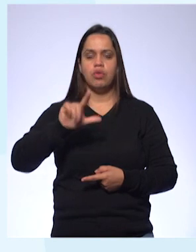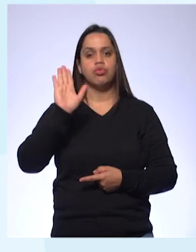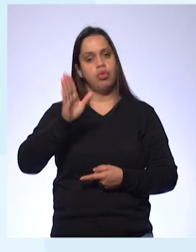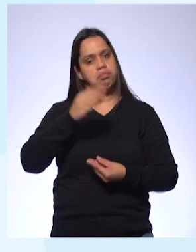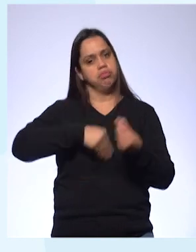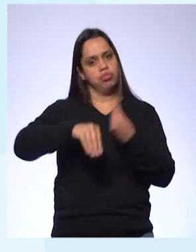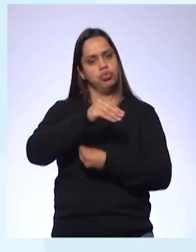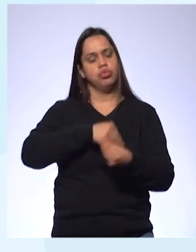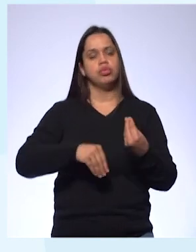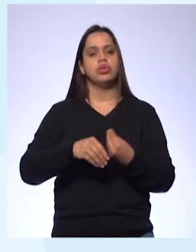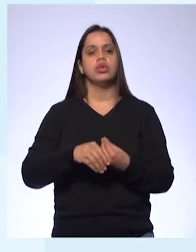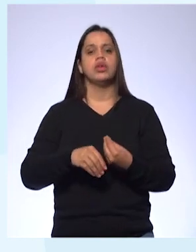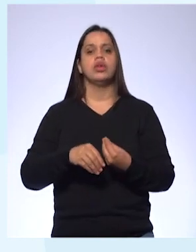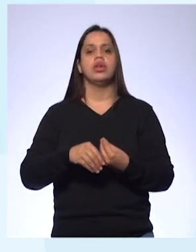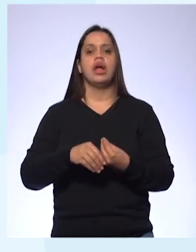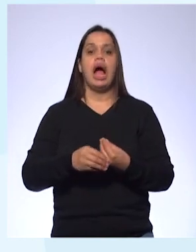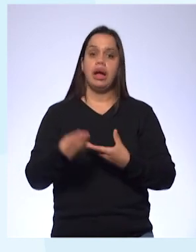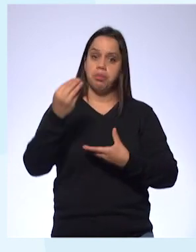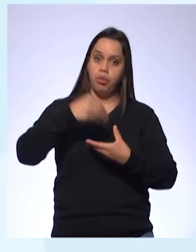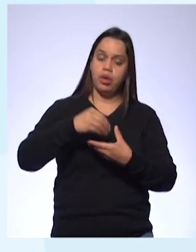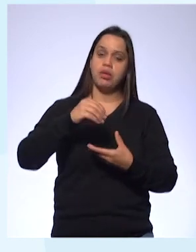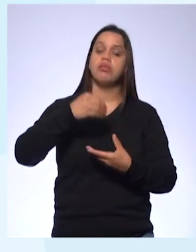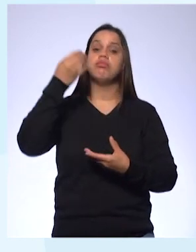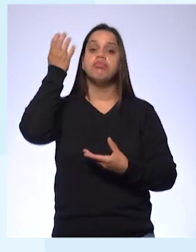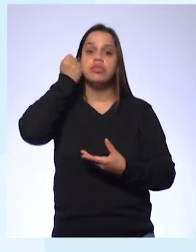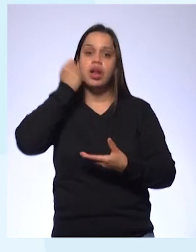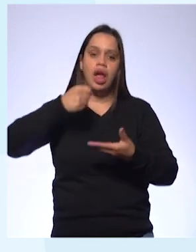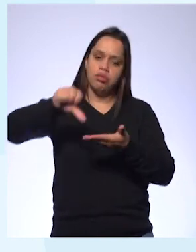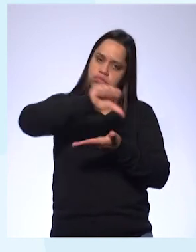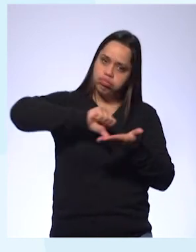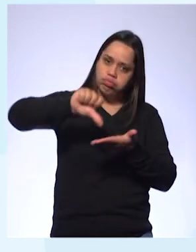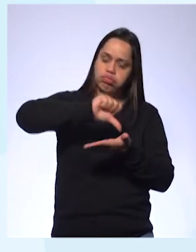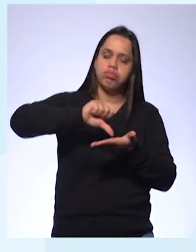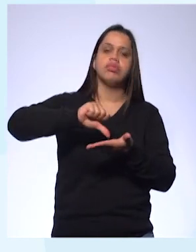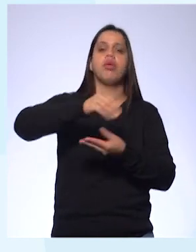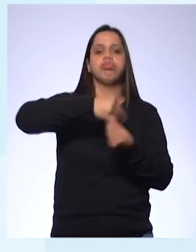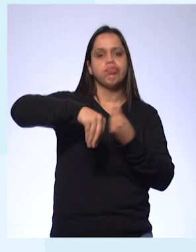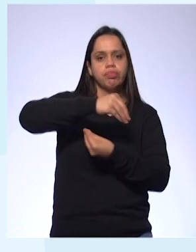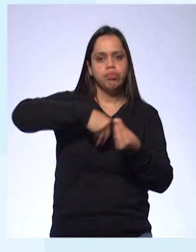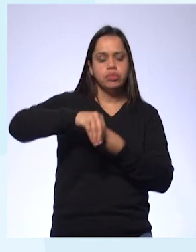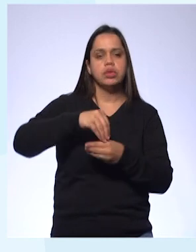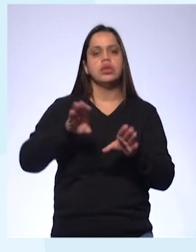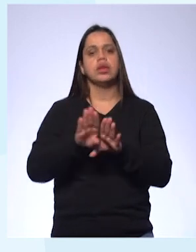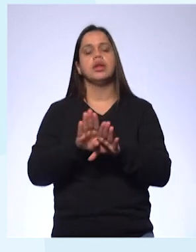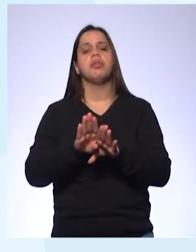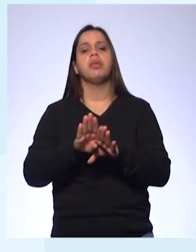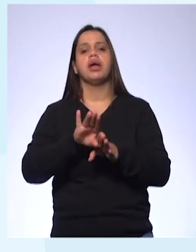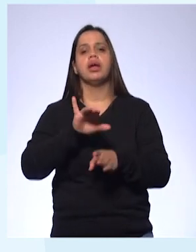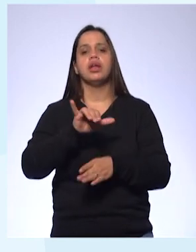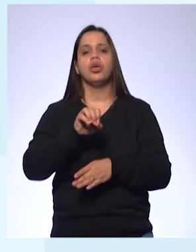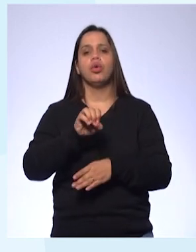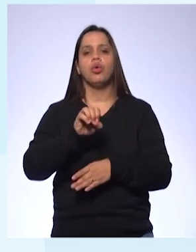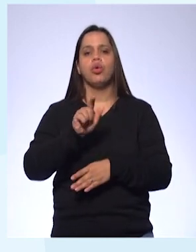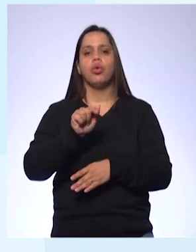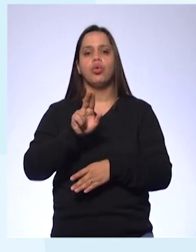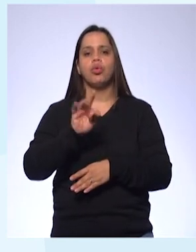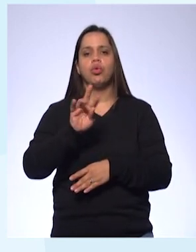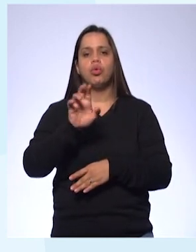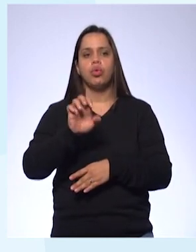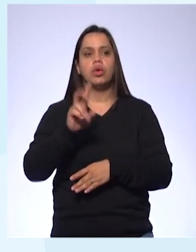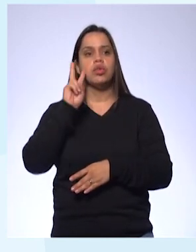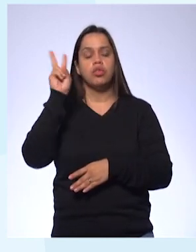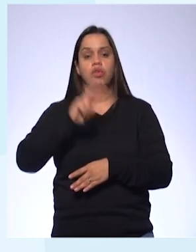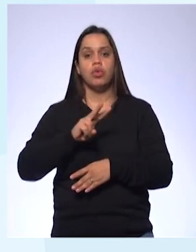mistura. Mistura o cereal com o leite. Né? Toma um iogurte ali, tem um destaque para composição, quer